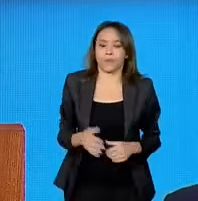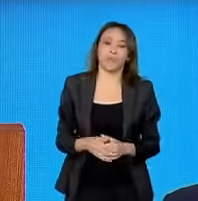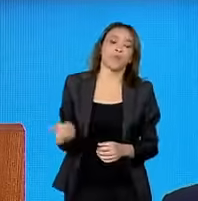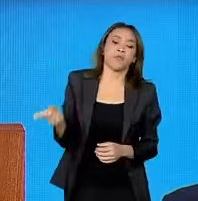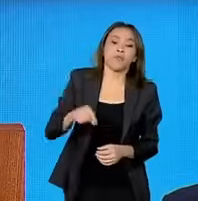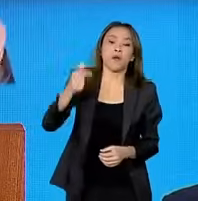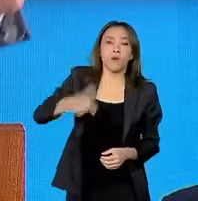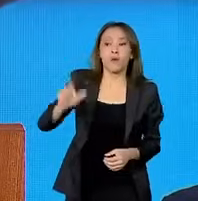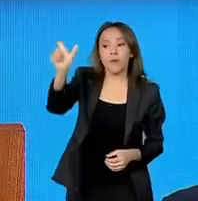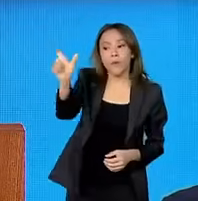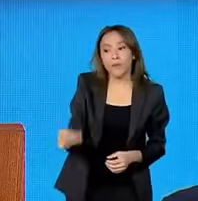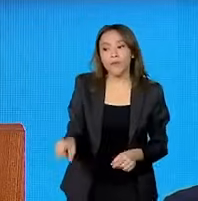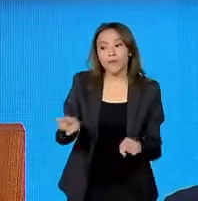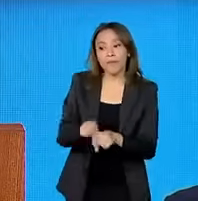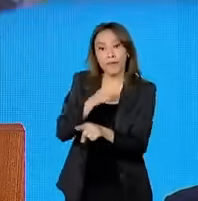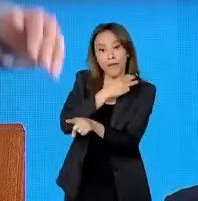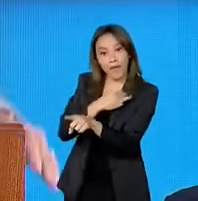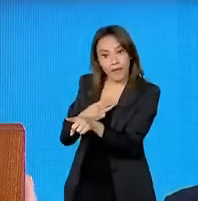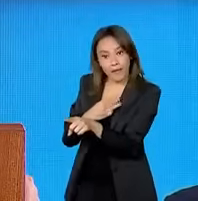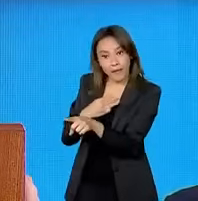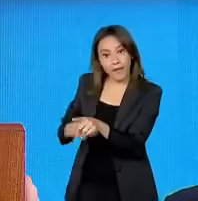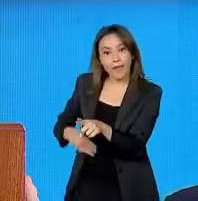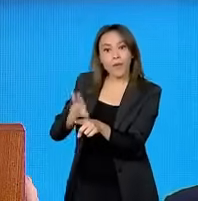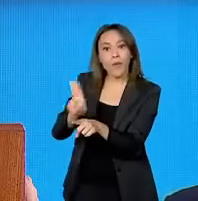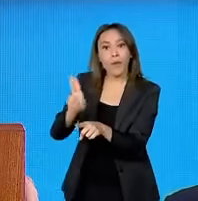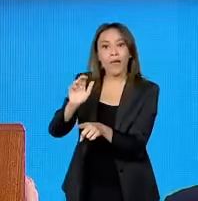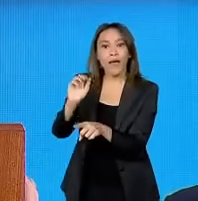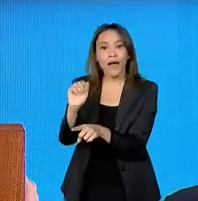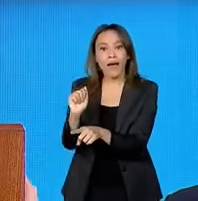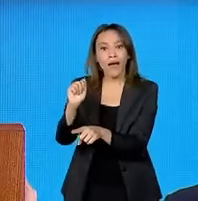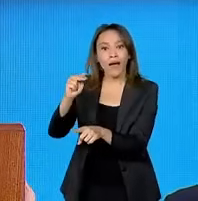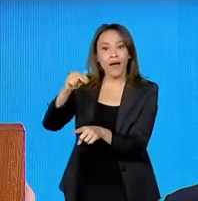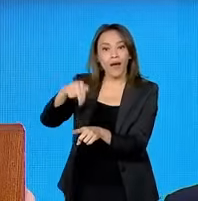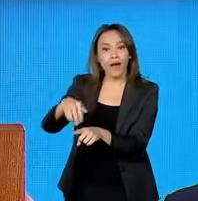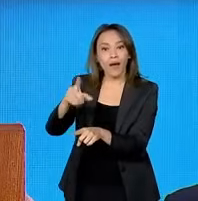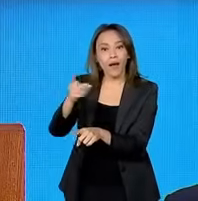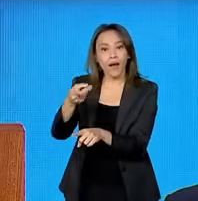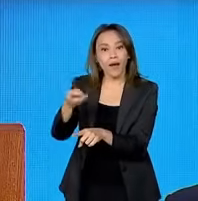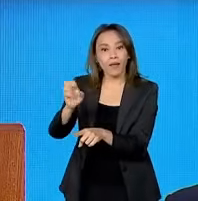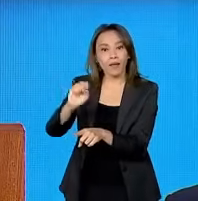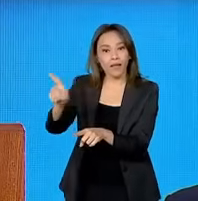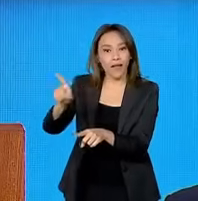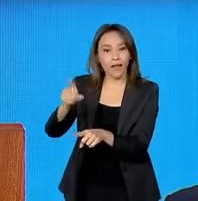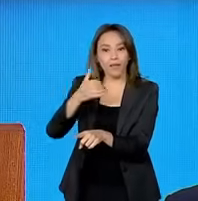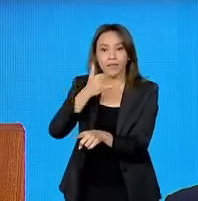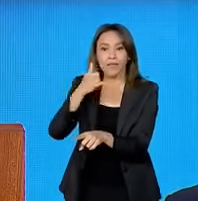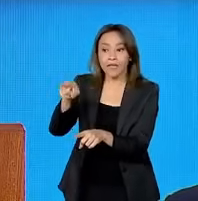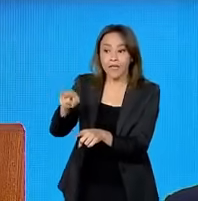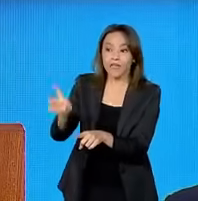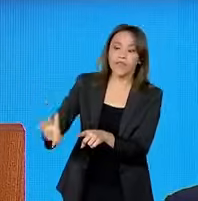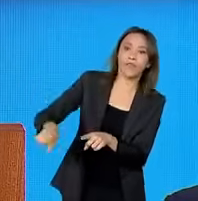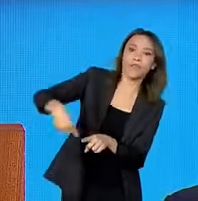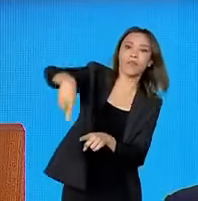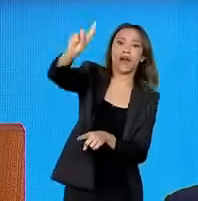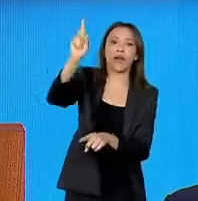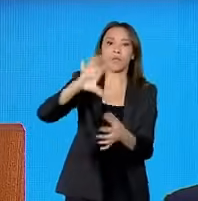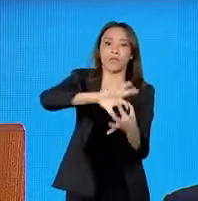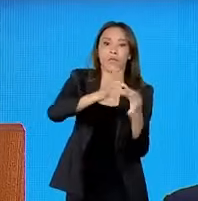Fufuca, que será o representante oficial da Presidência da República nas Olimpíadas de